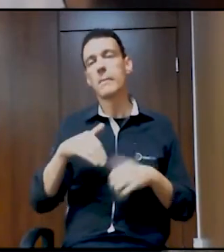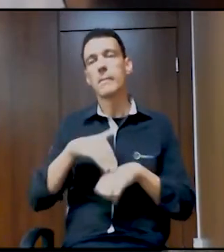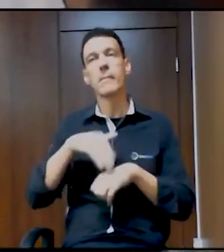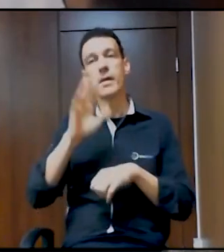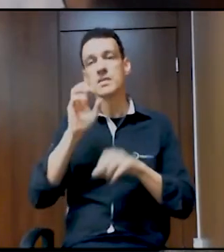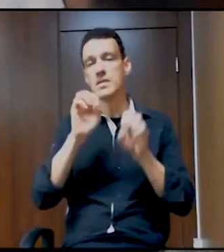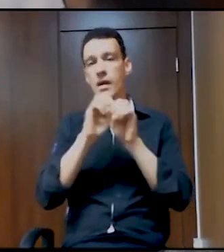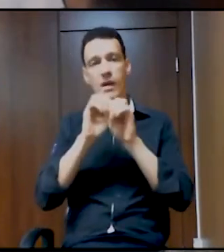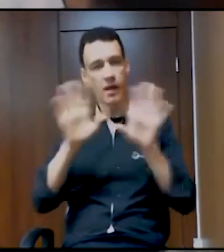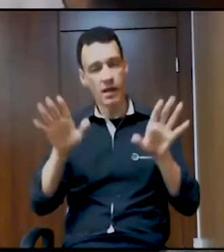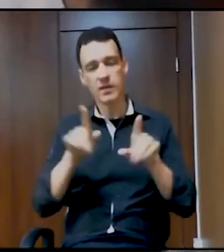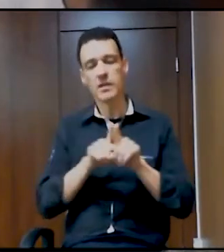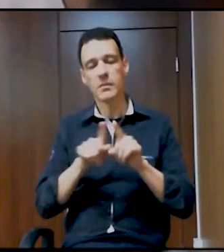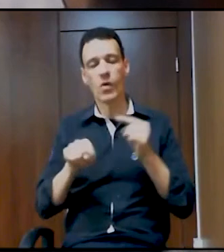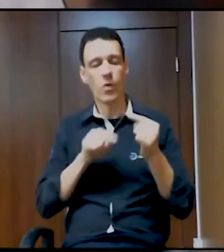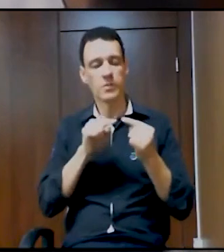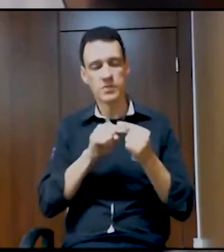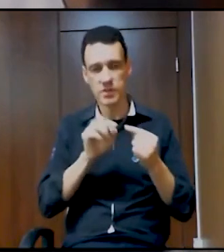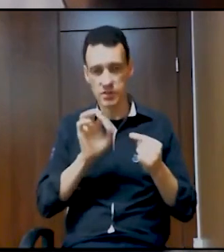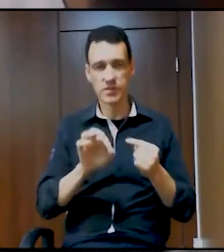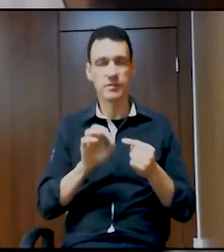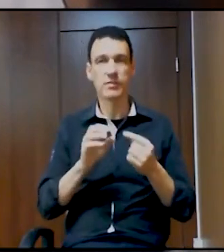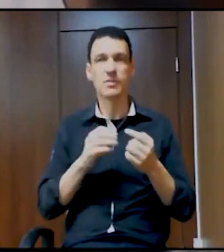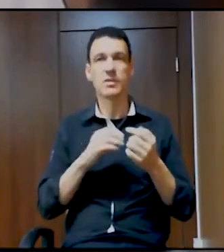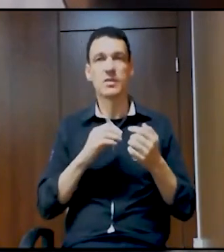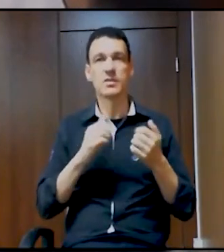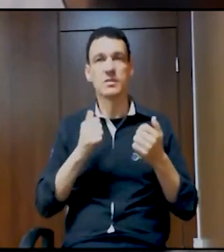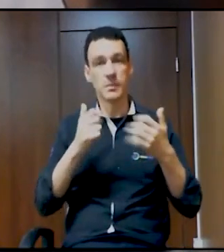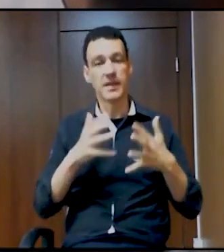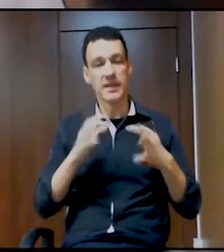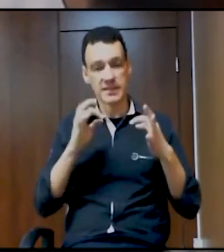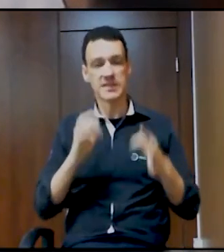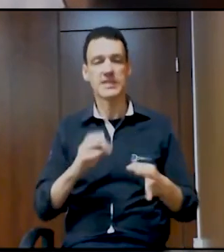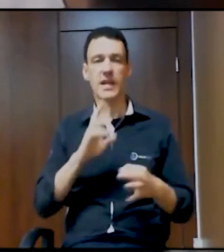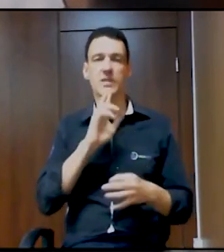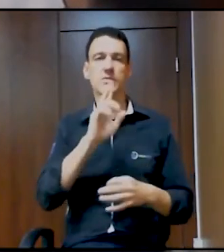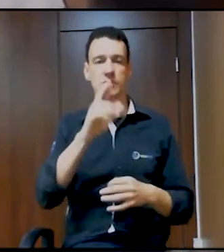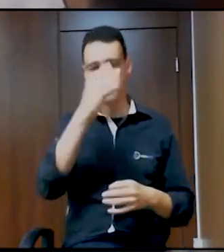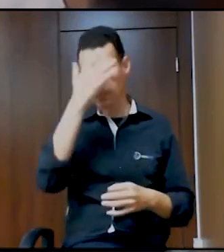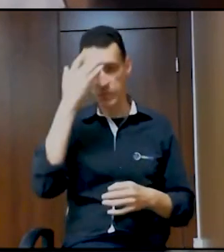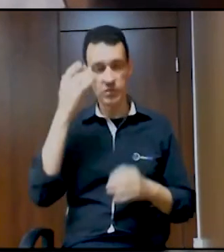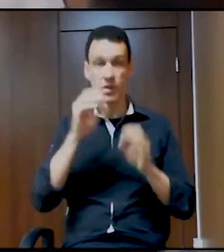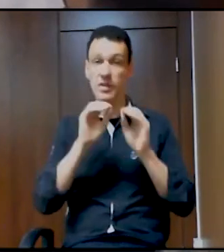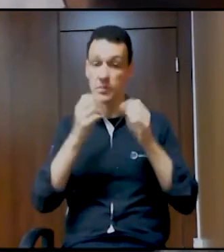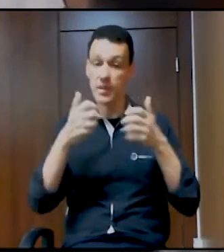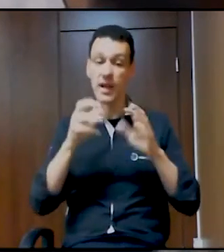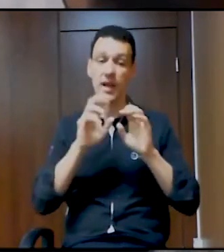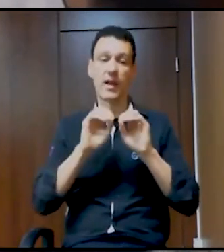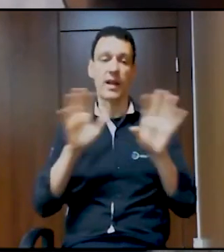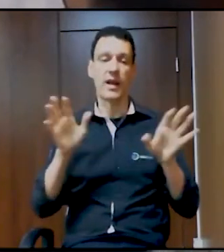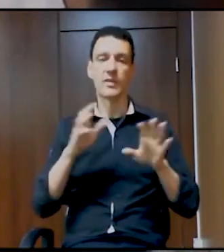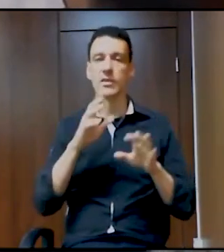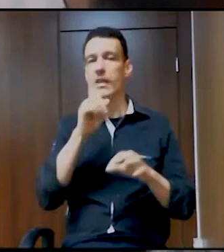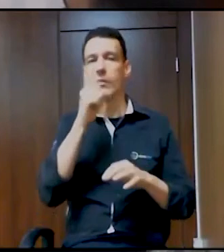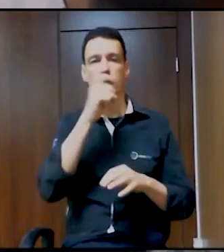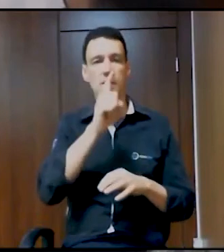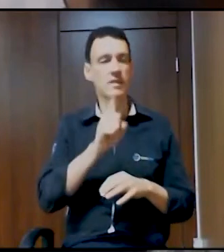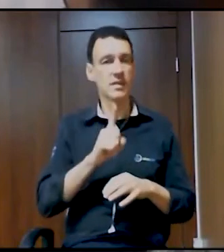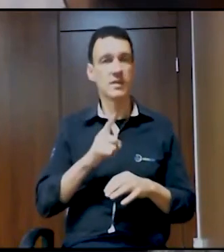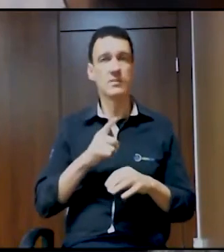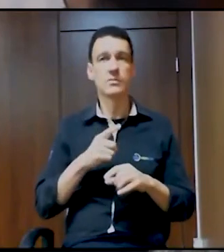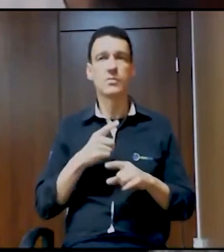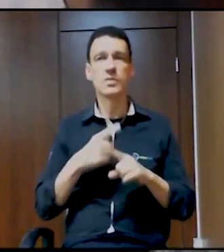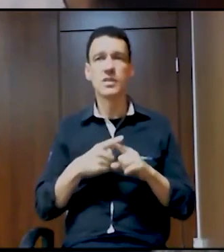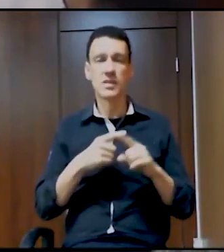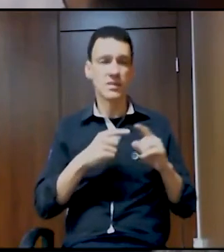claro e objetivo com o que fala para as pessoas. Não minta. Porque mentir para as pessoas